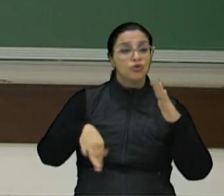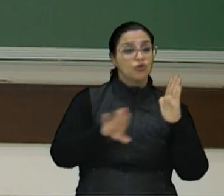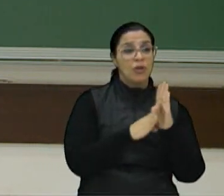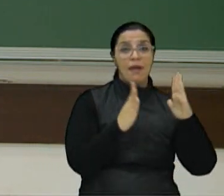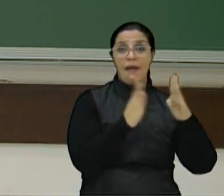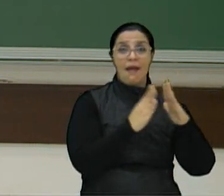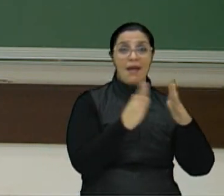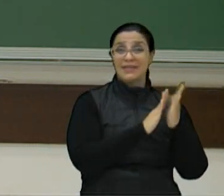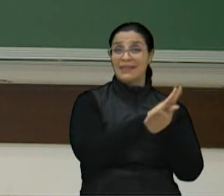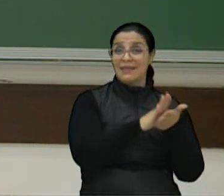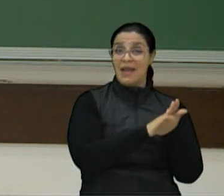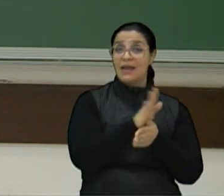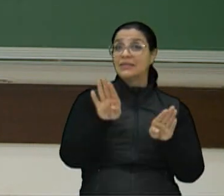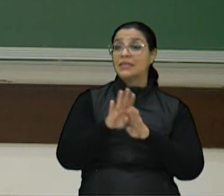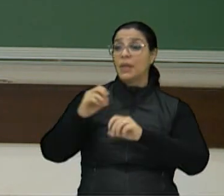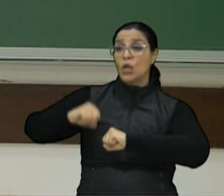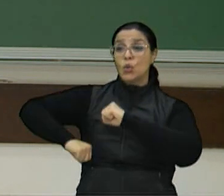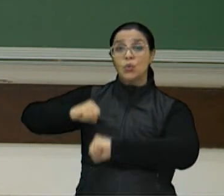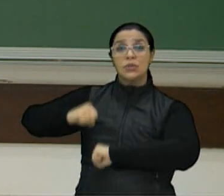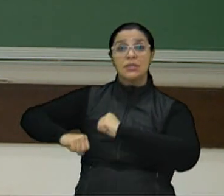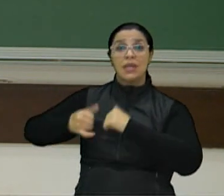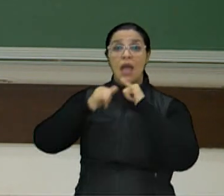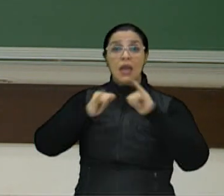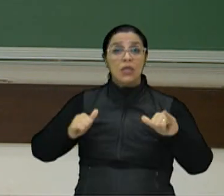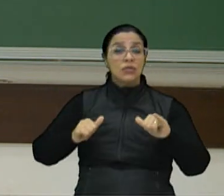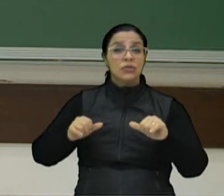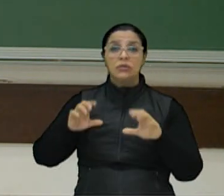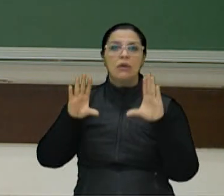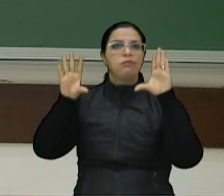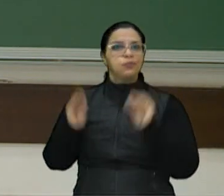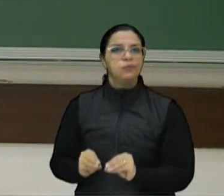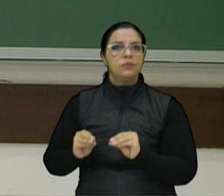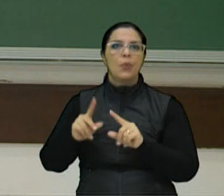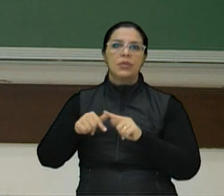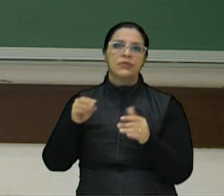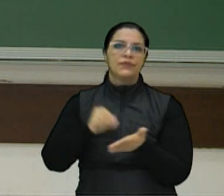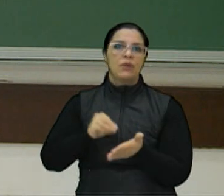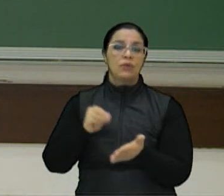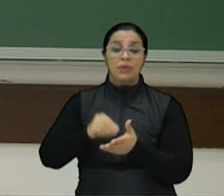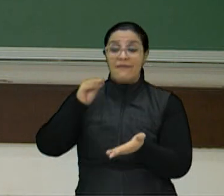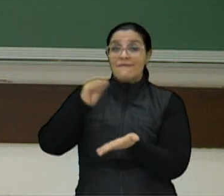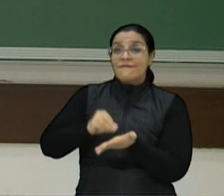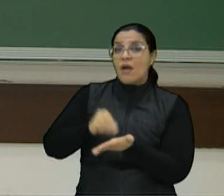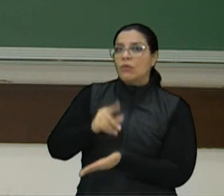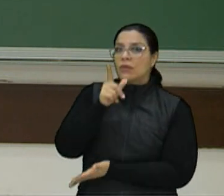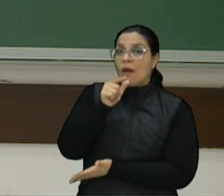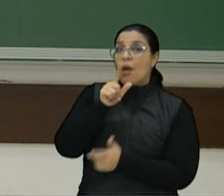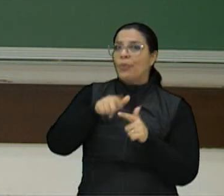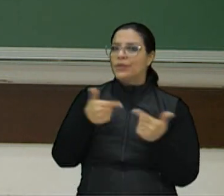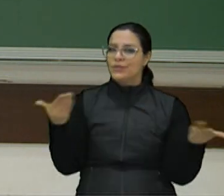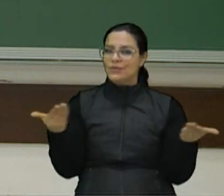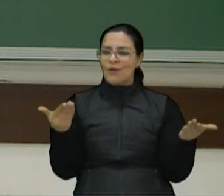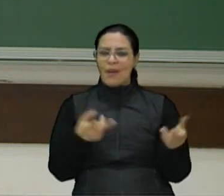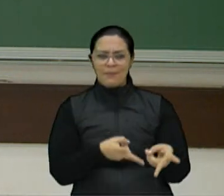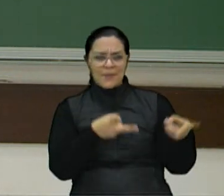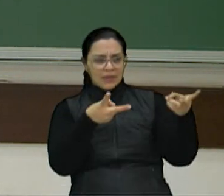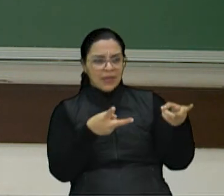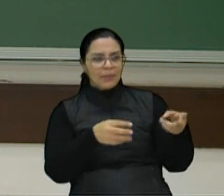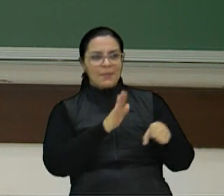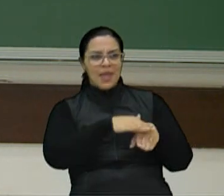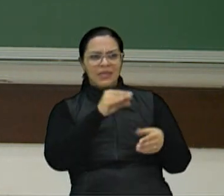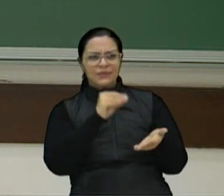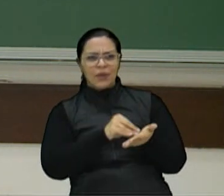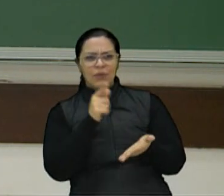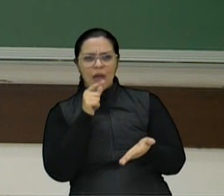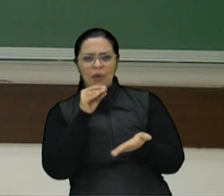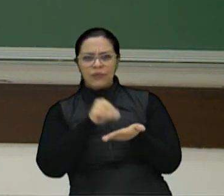só as usinas, quanto as residências das pessoas. E esses efeitos extremos estão se intensificando, ainda